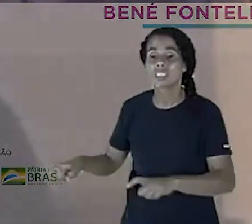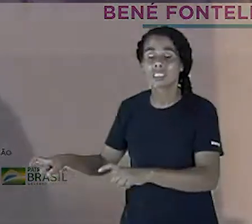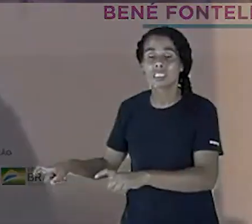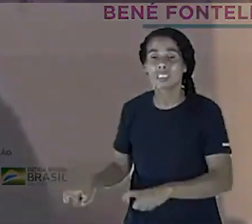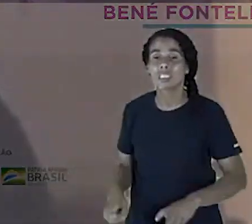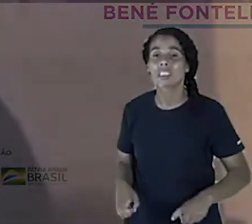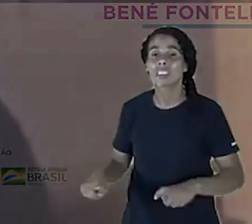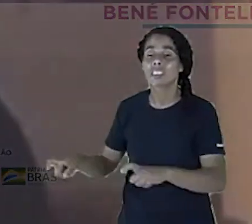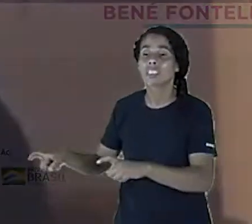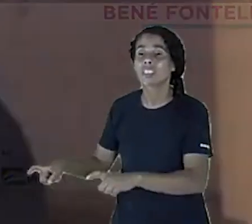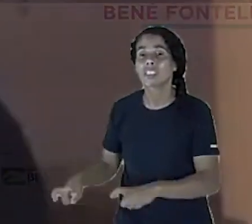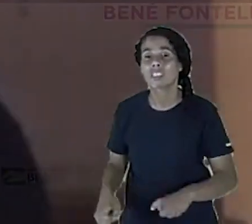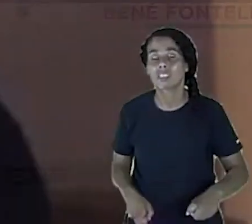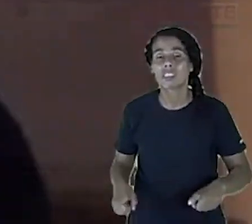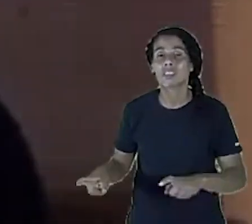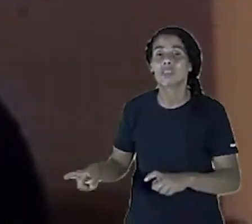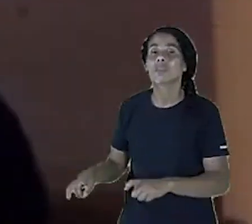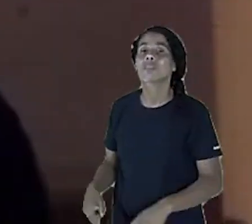Guariroba,